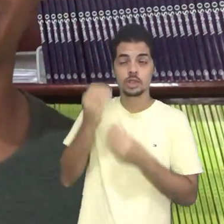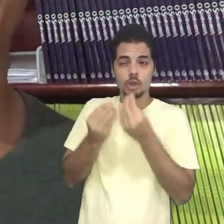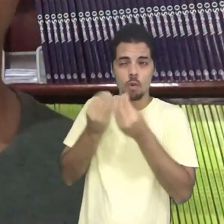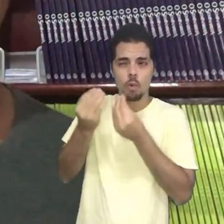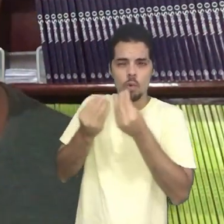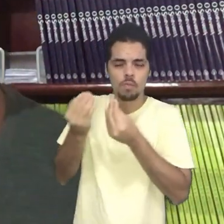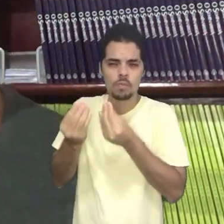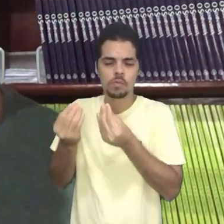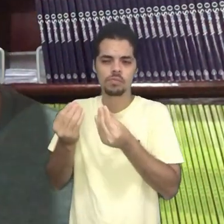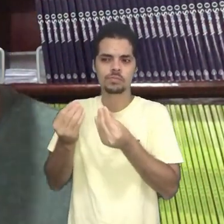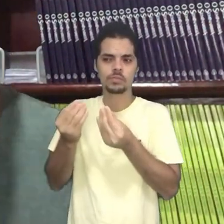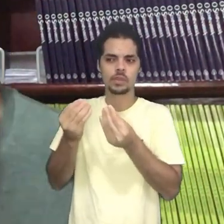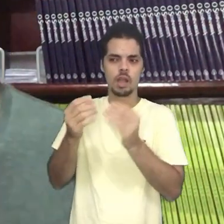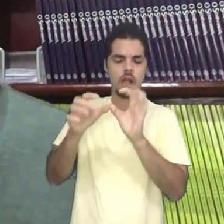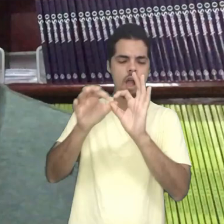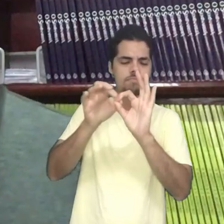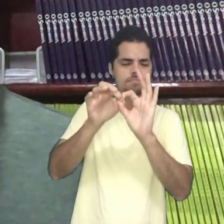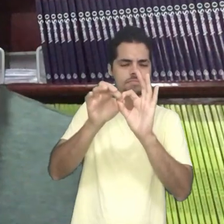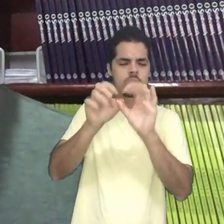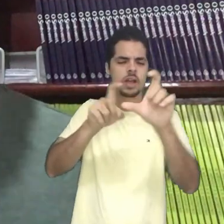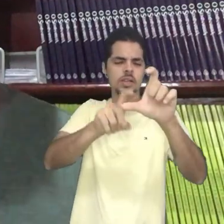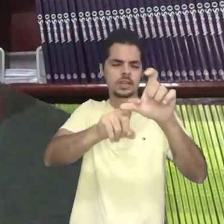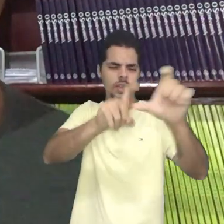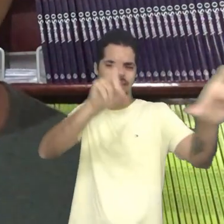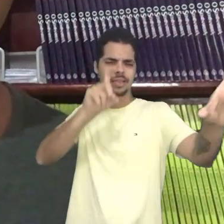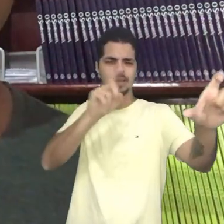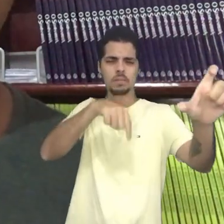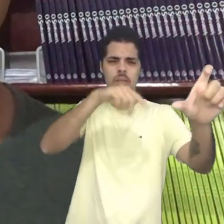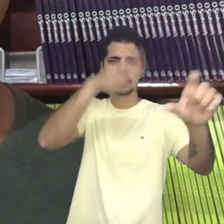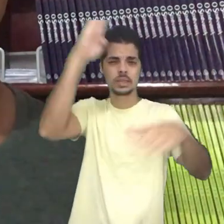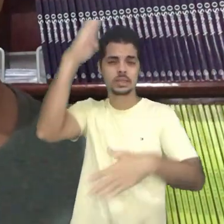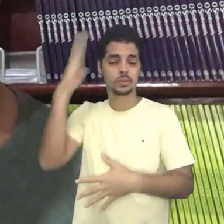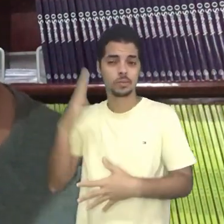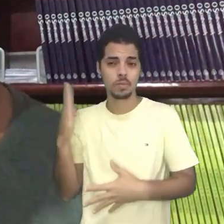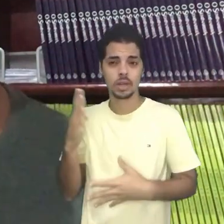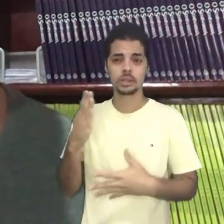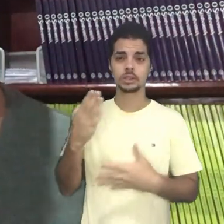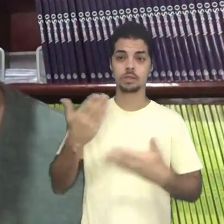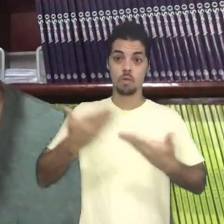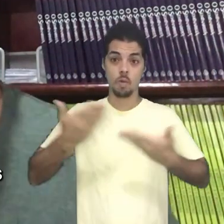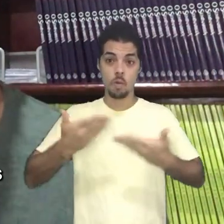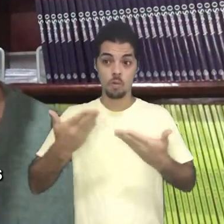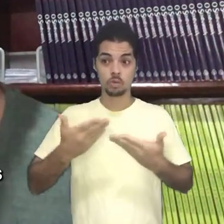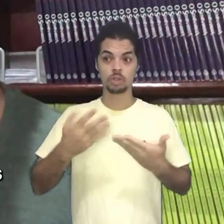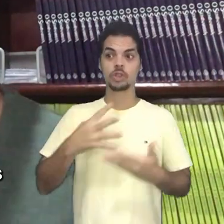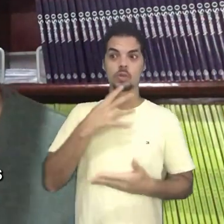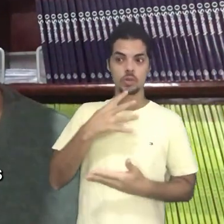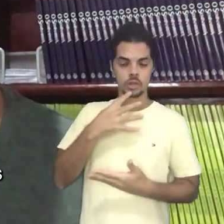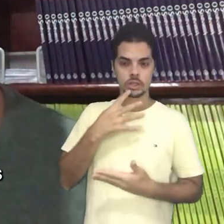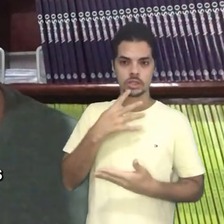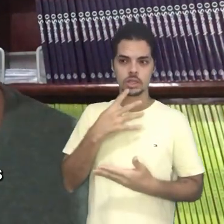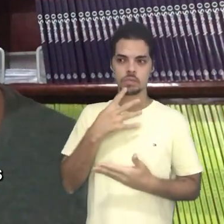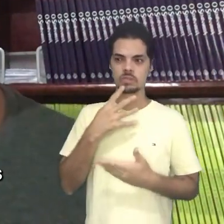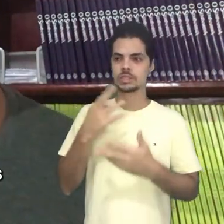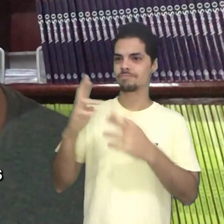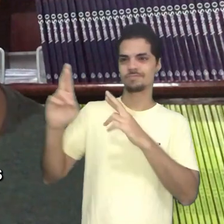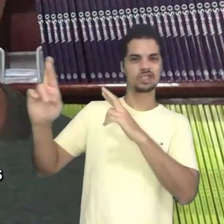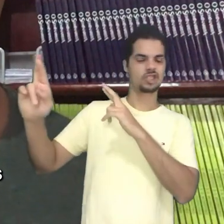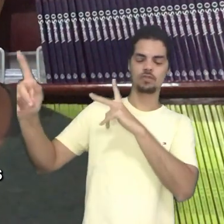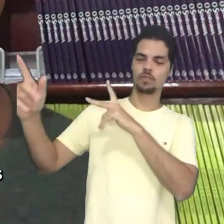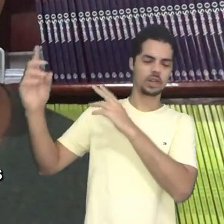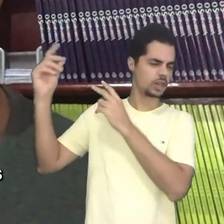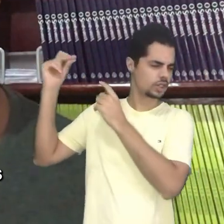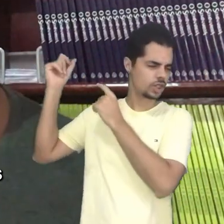Brasil, da maneira que aconteceu e como nós a conhecemos hoje, foi apenas uma entre